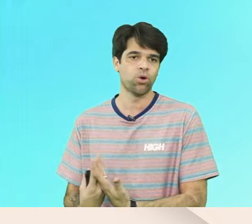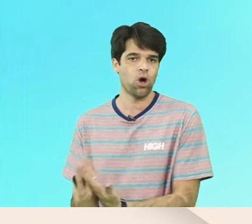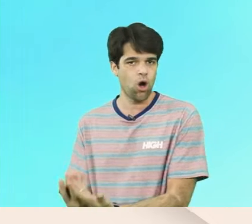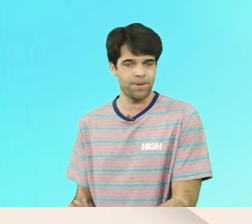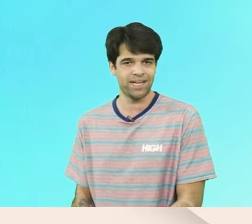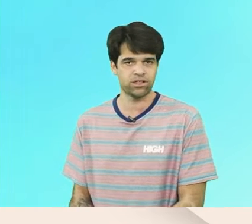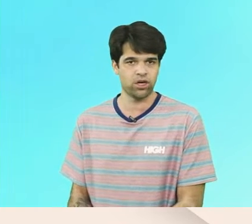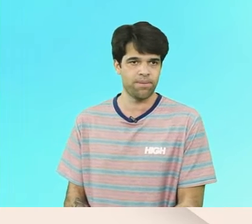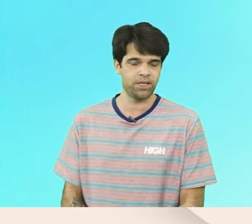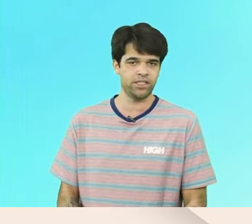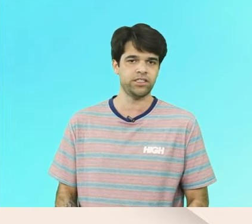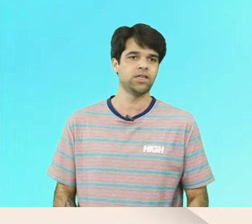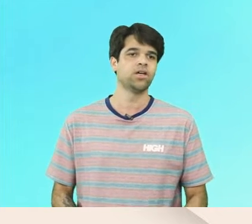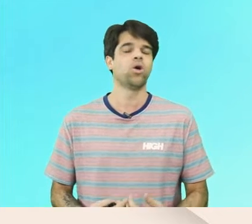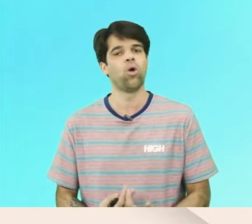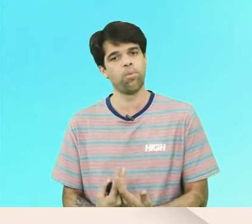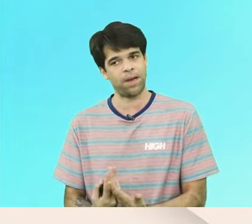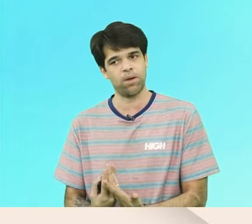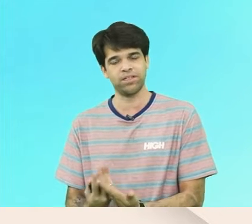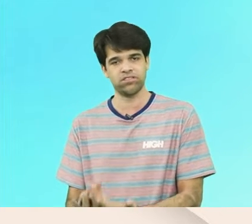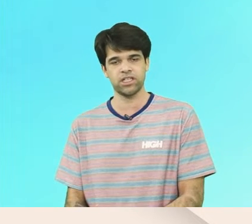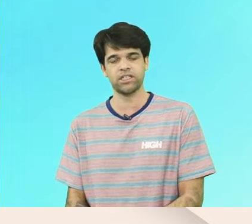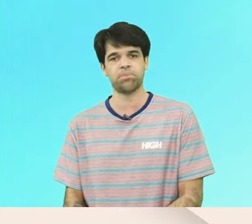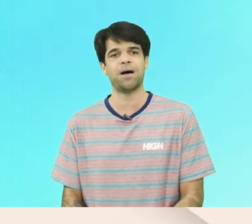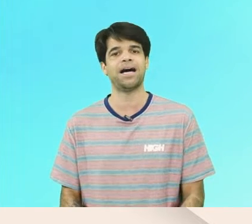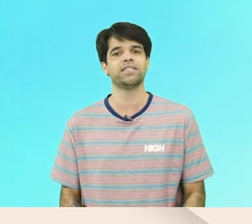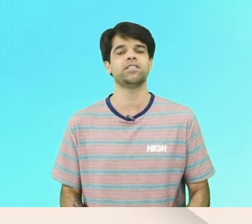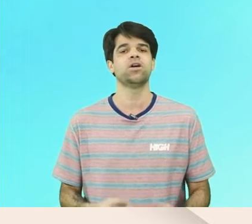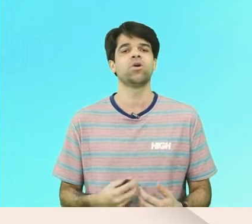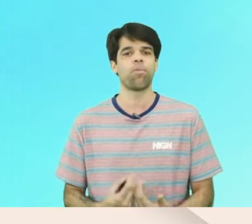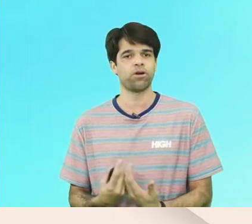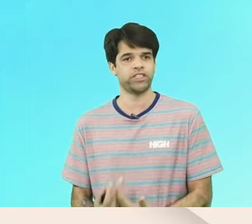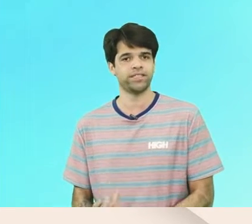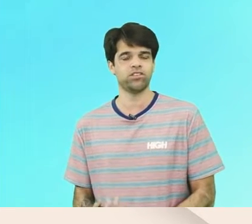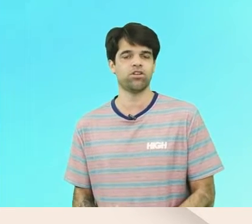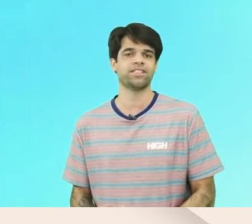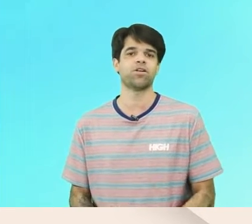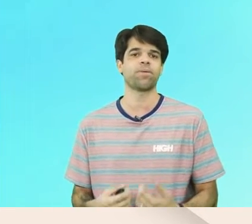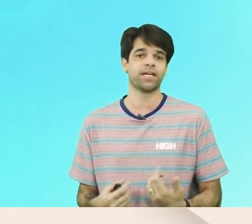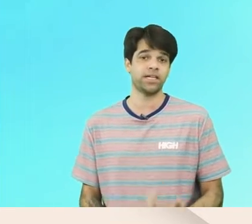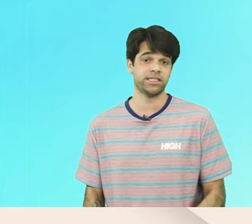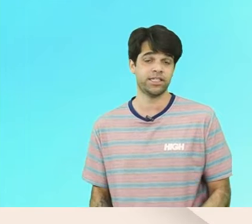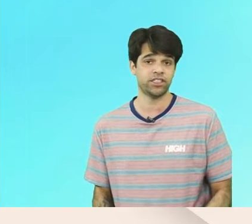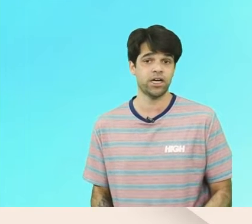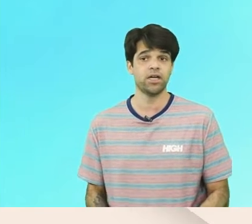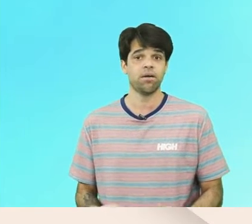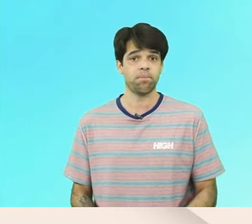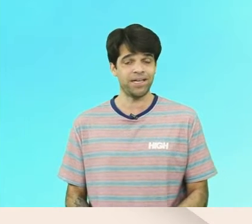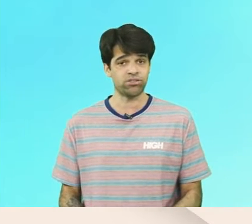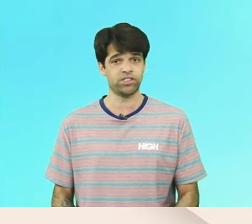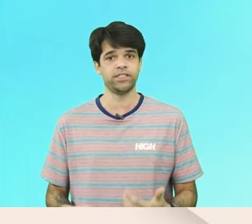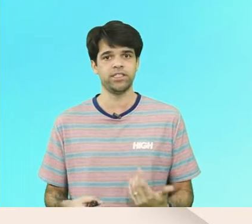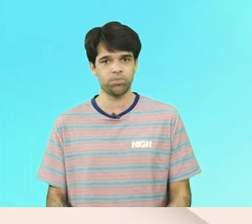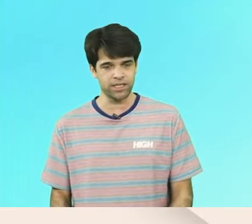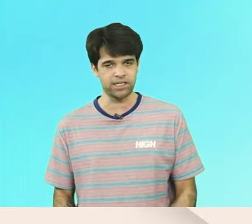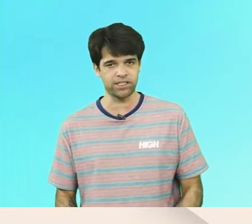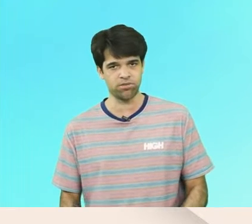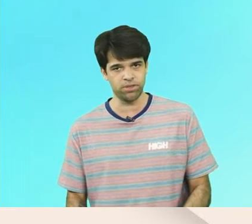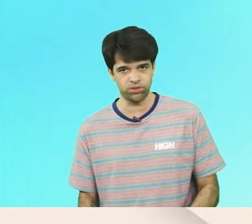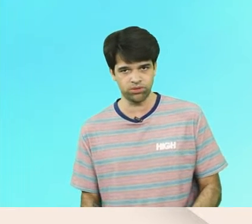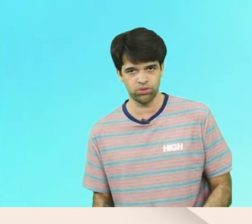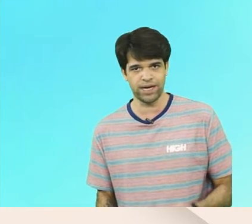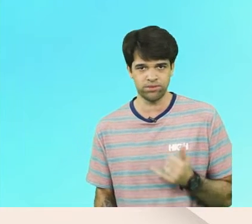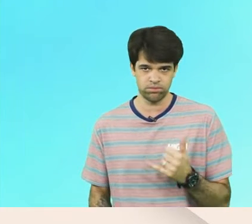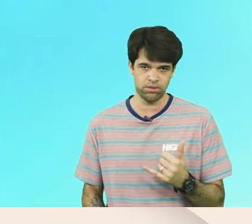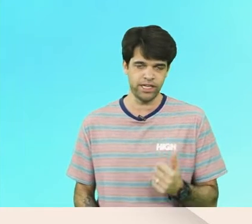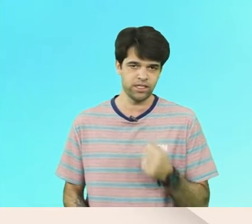devem compor obrigatoriamente, ou pelo menos em grande parte, um projeto de inovação para que ele seja bem sucedido, para que ele